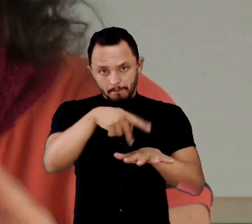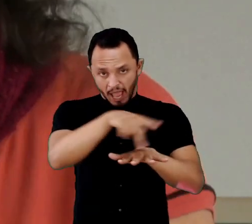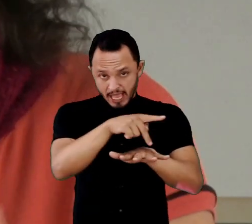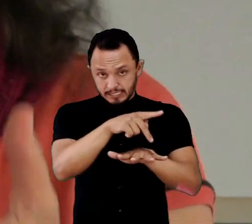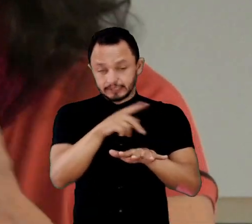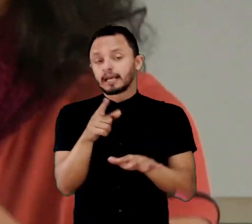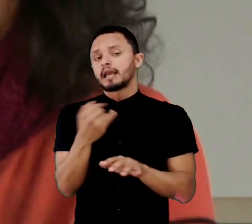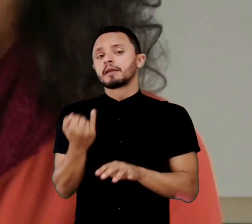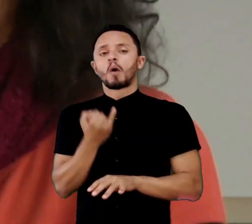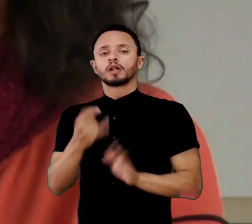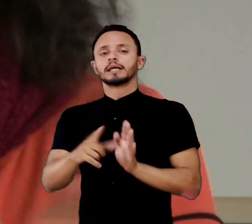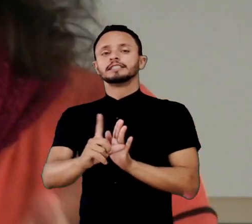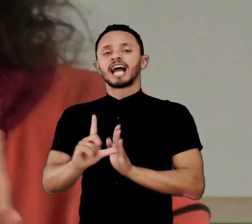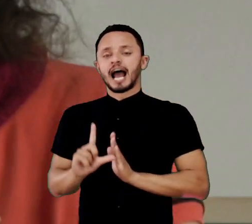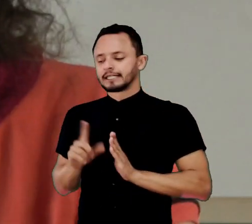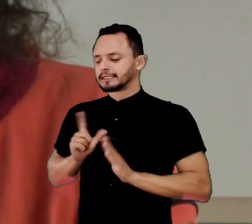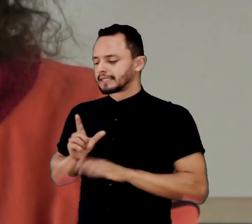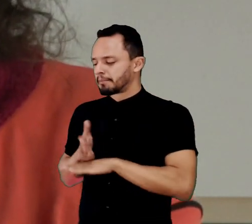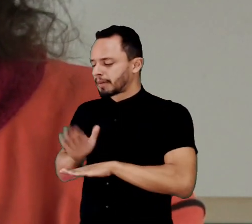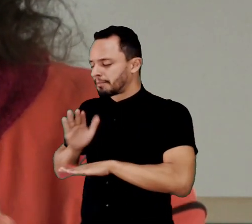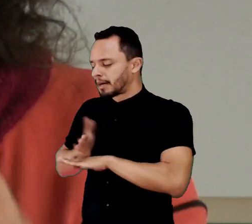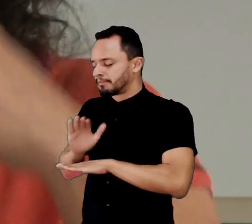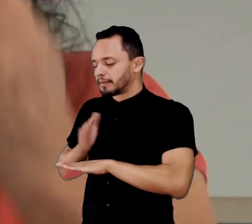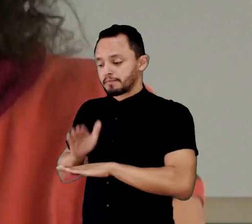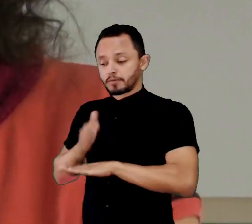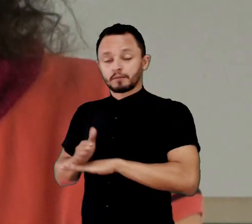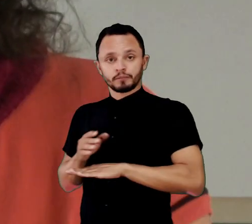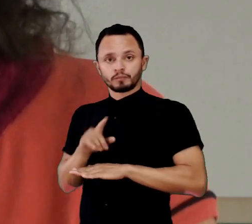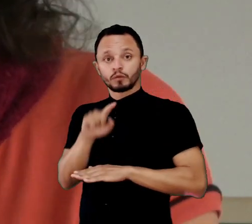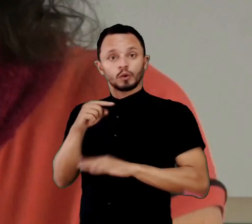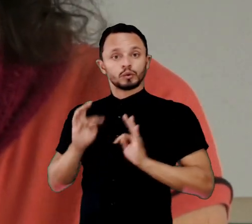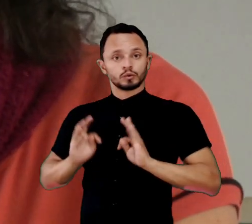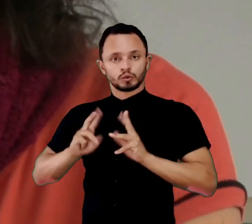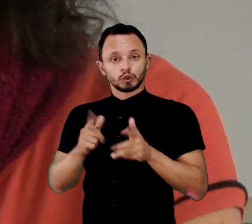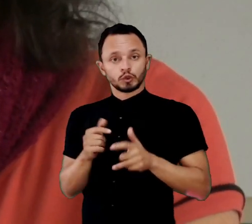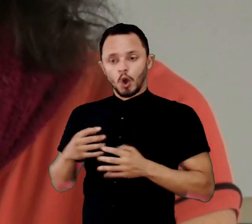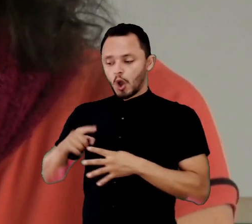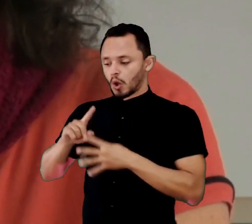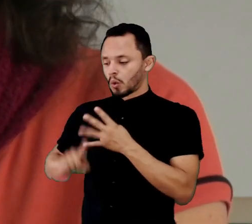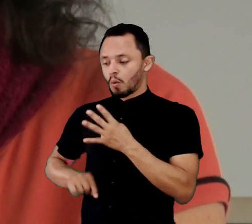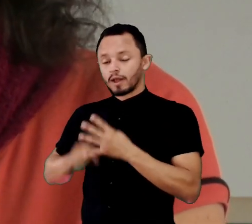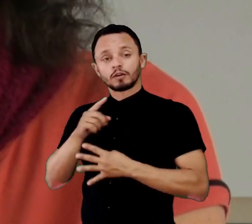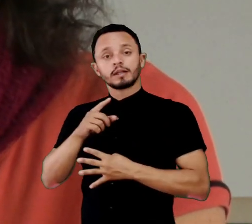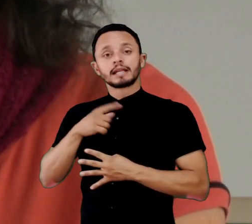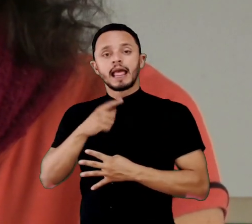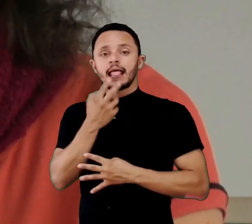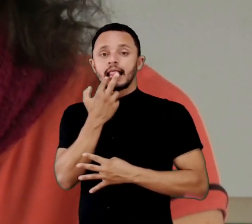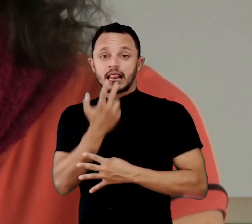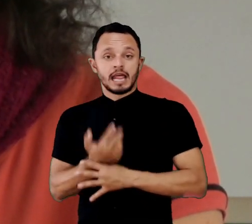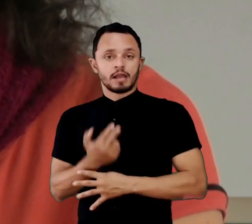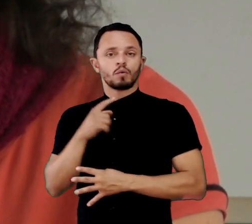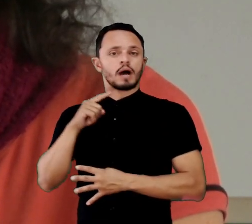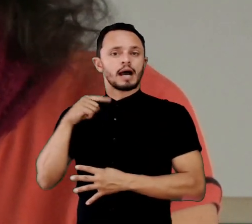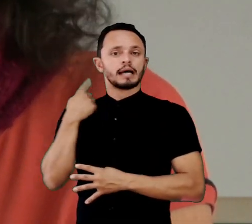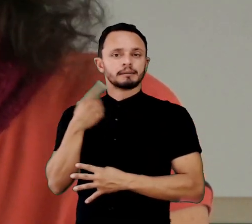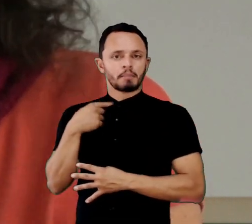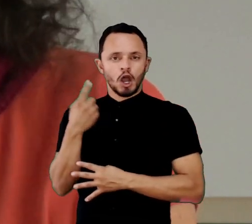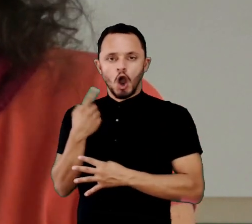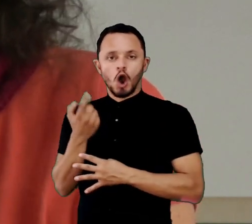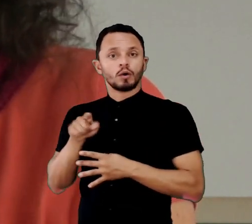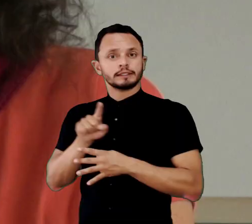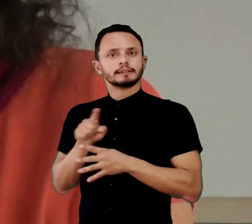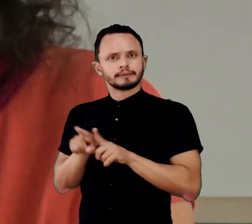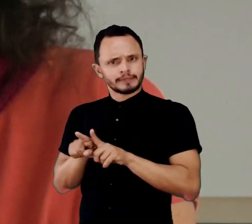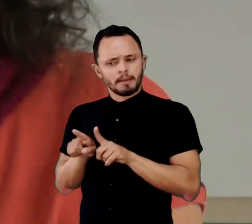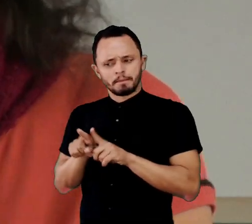bem aceitos. Por exemplo, esses 4 grupos fizeram espetáculos em espanhol. Foi uma iniciativa muito importante